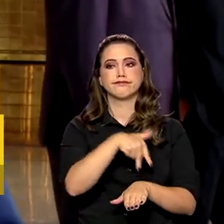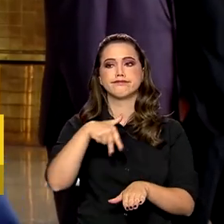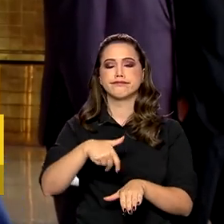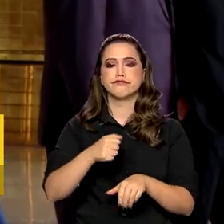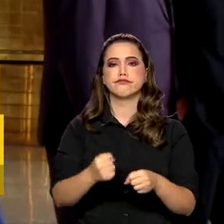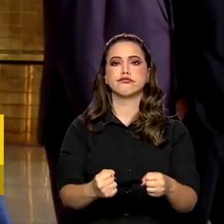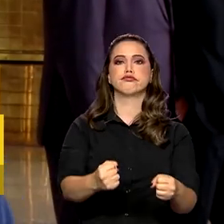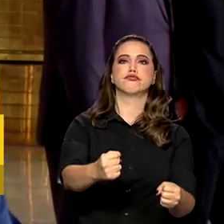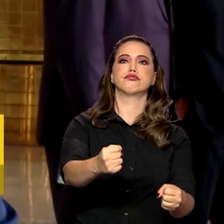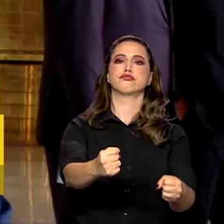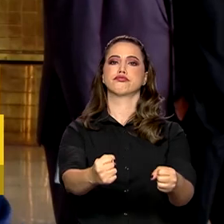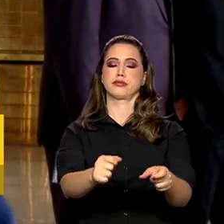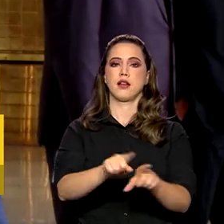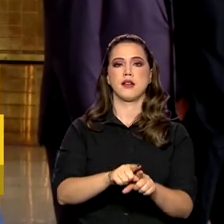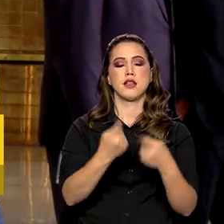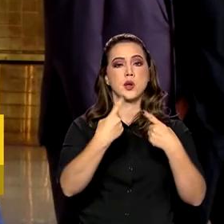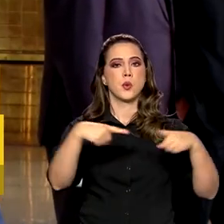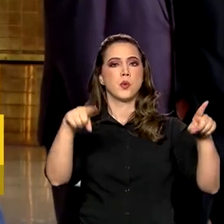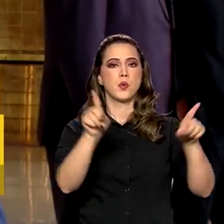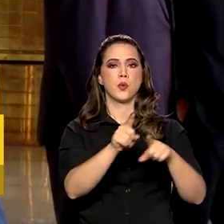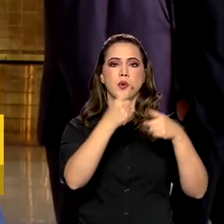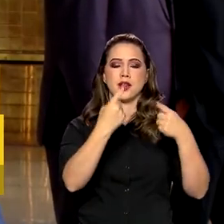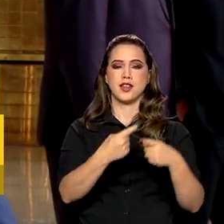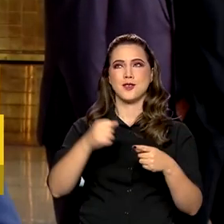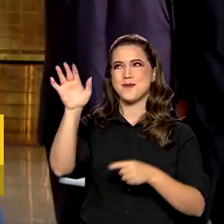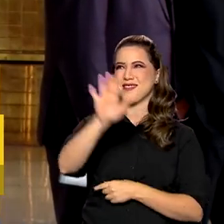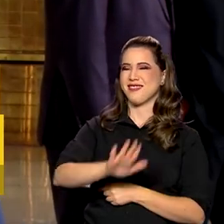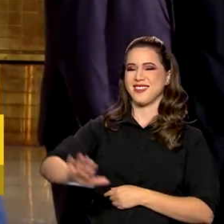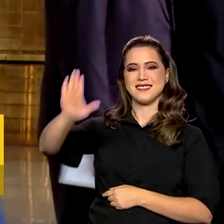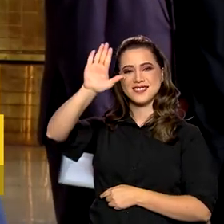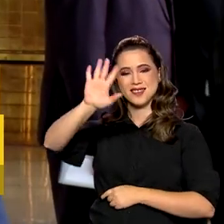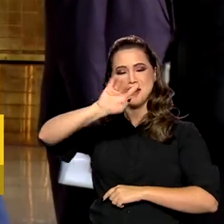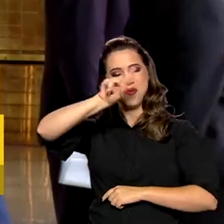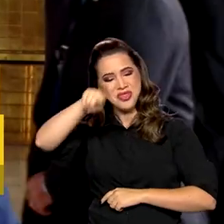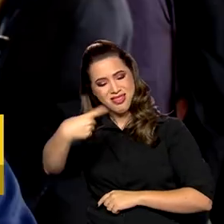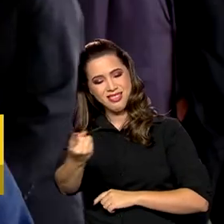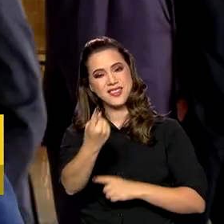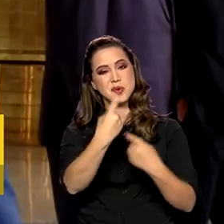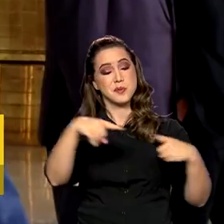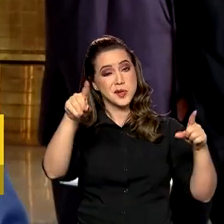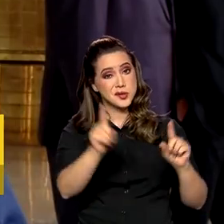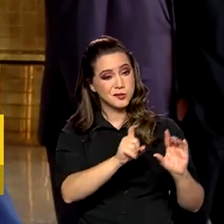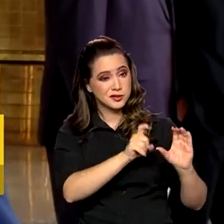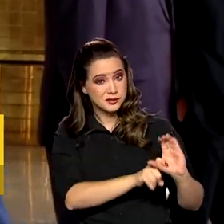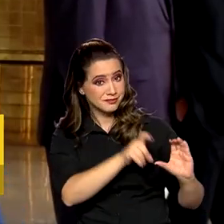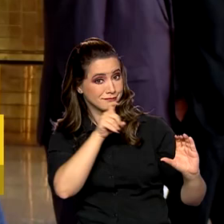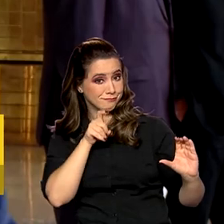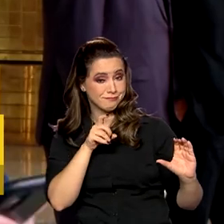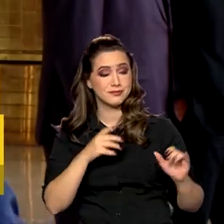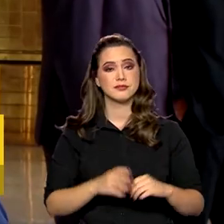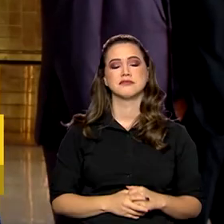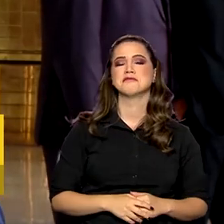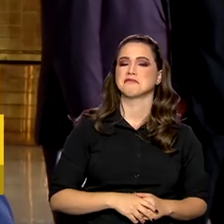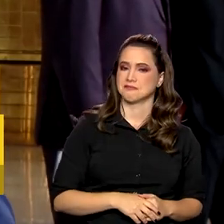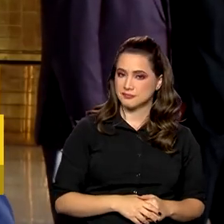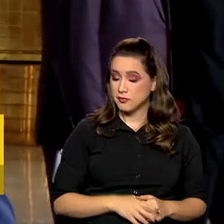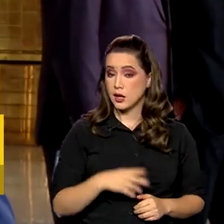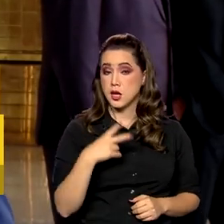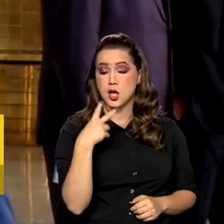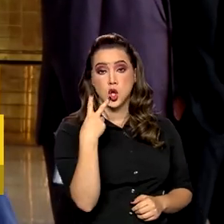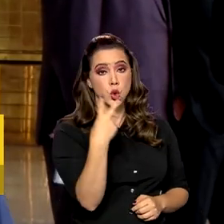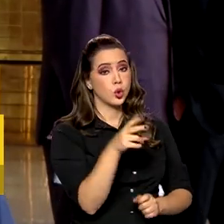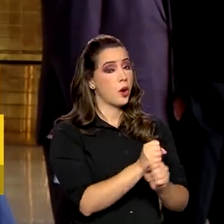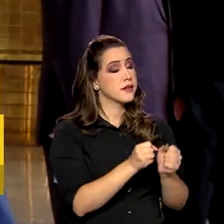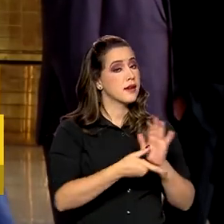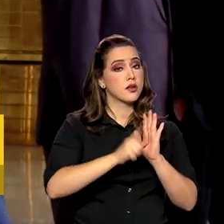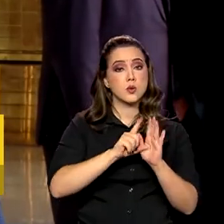execução do hino nacional, depois o hino da independência e a abertura oficial do evento. Esse ano, Paulo, como você falou, 2 anos sem desfile,